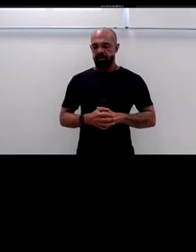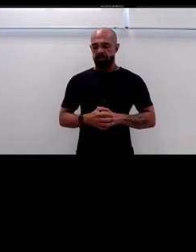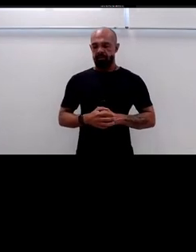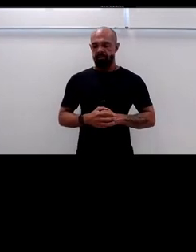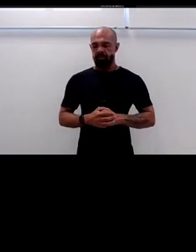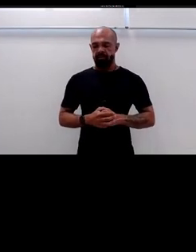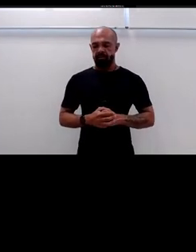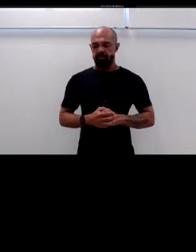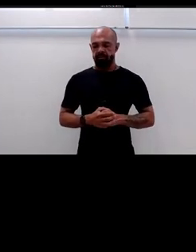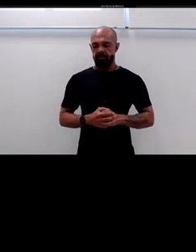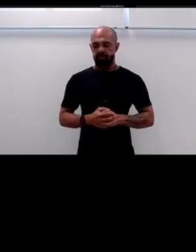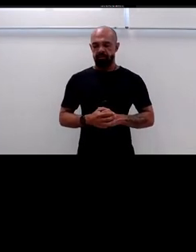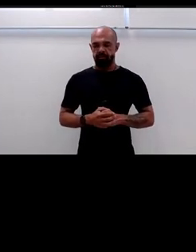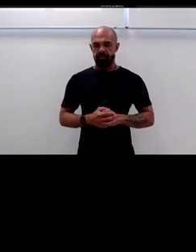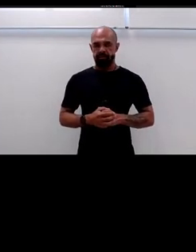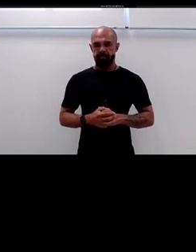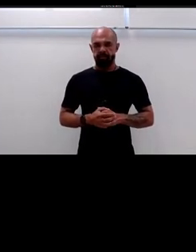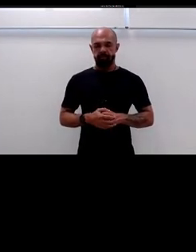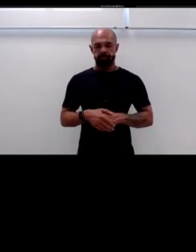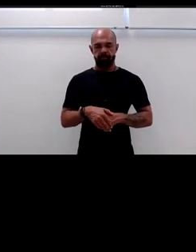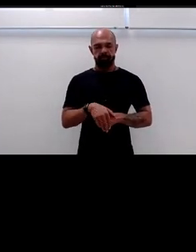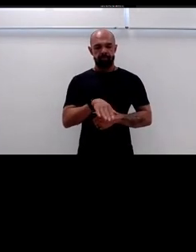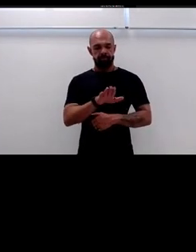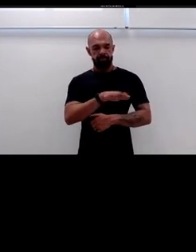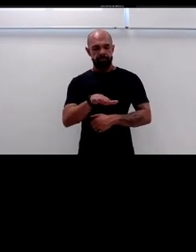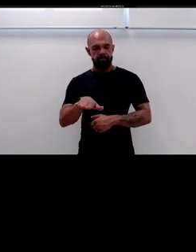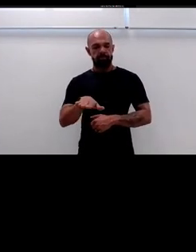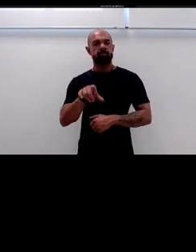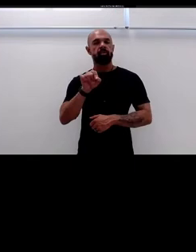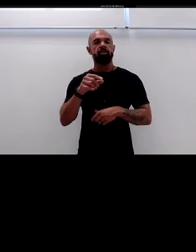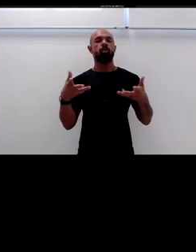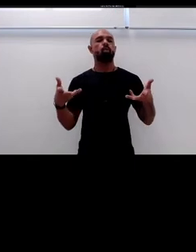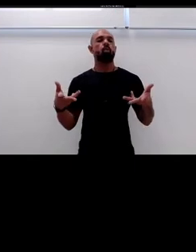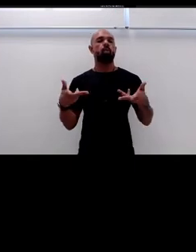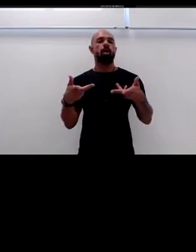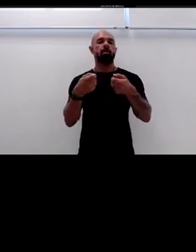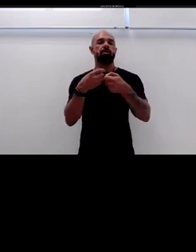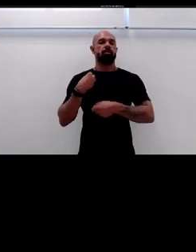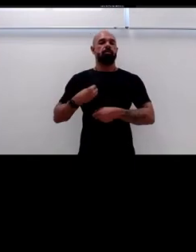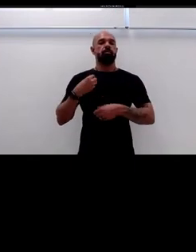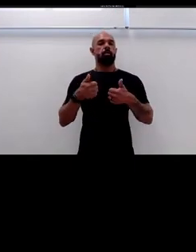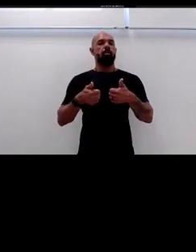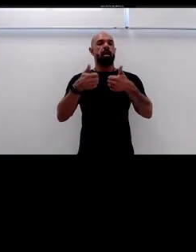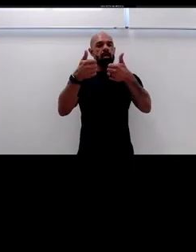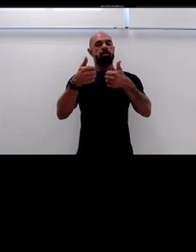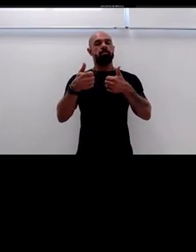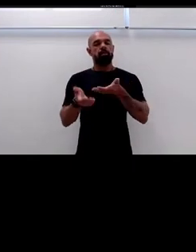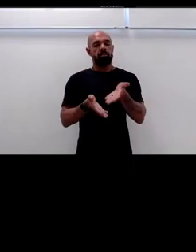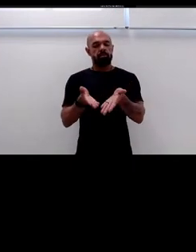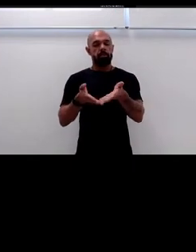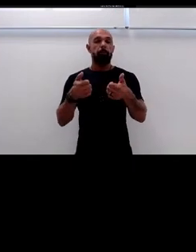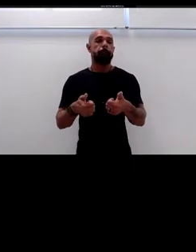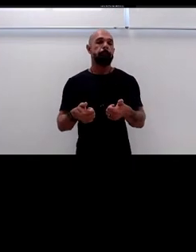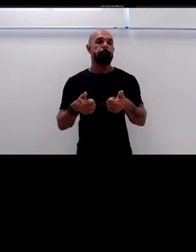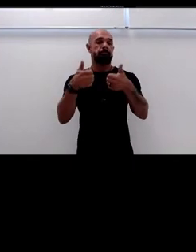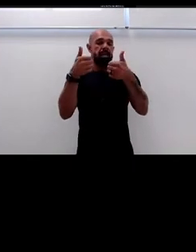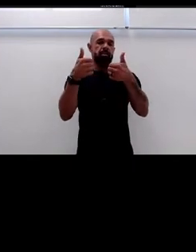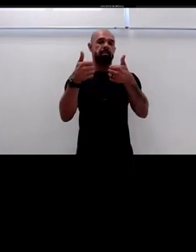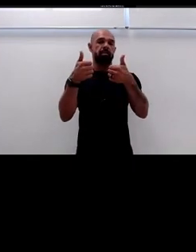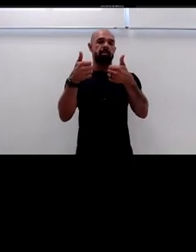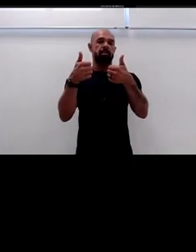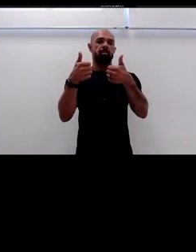É fazer com que elas tenham uma qualidade de vida melhor e sejam tratadas melhores do que